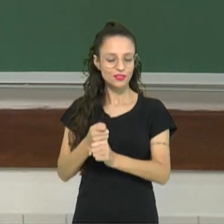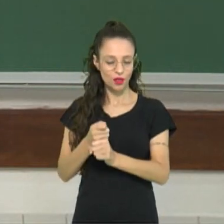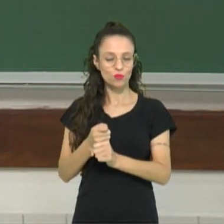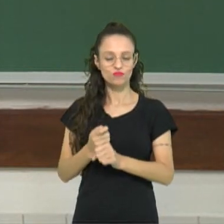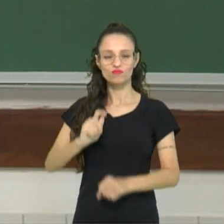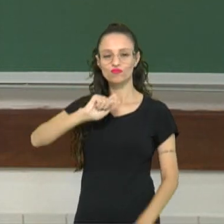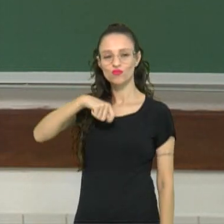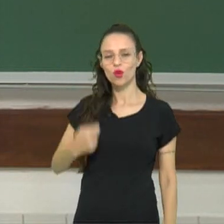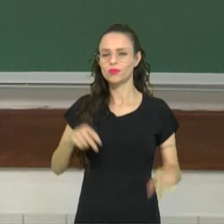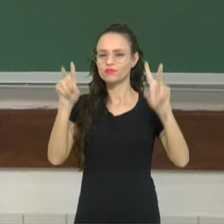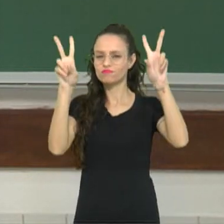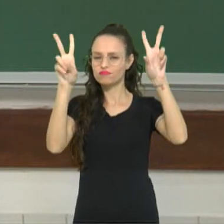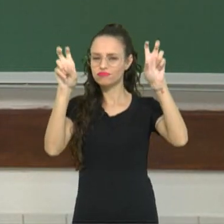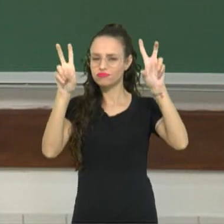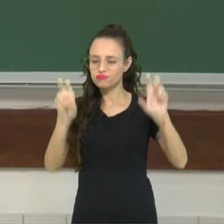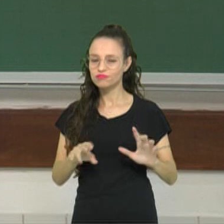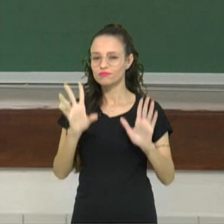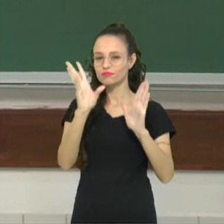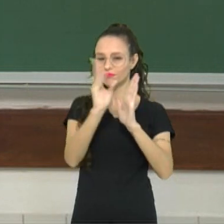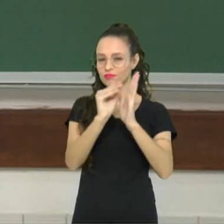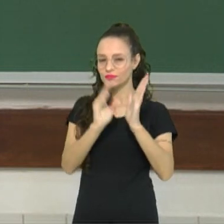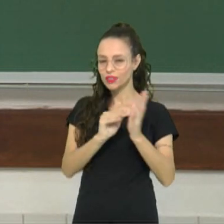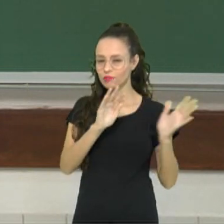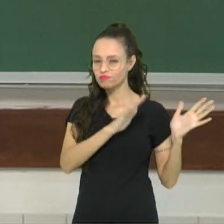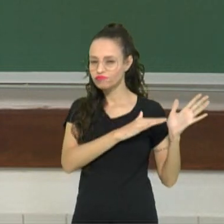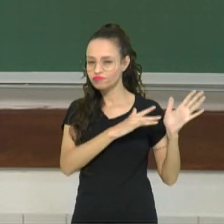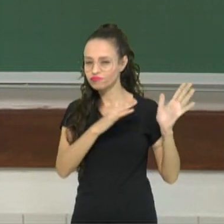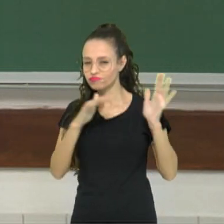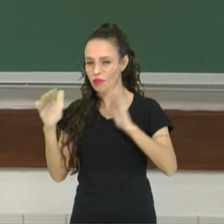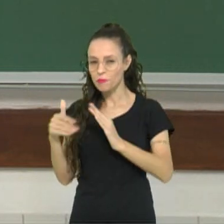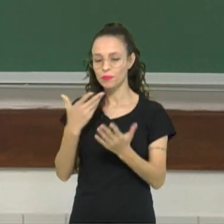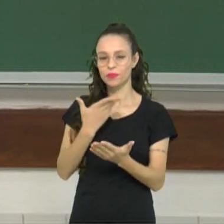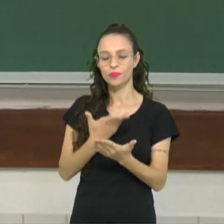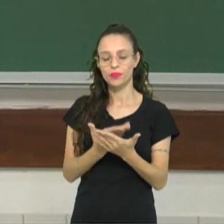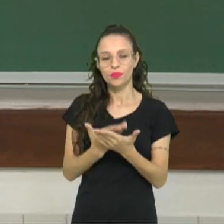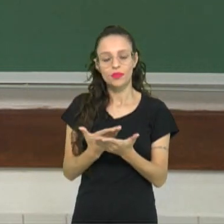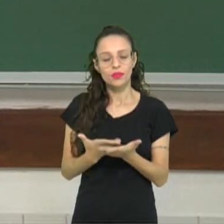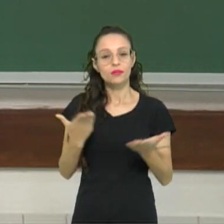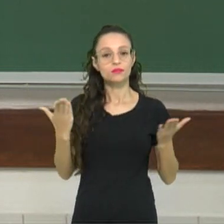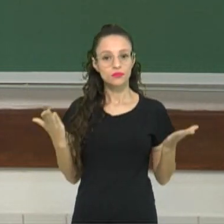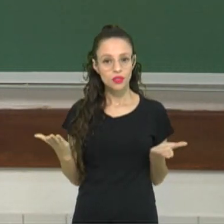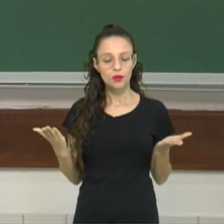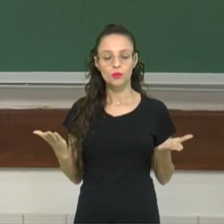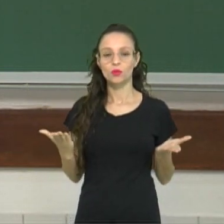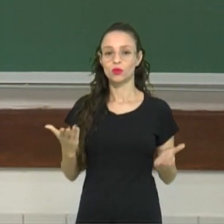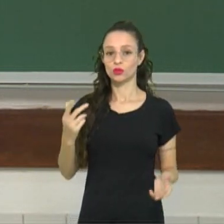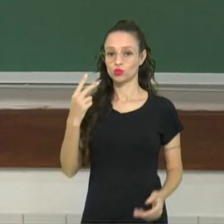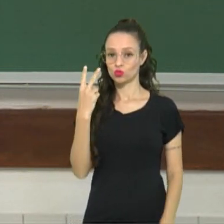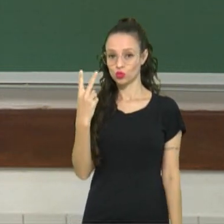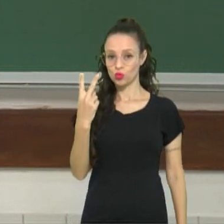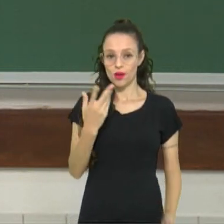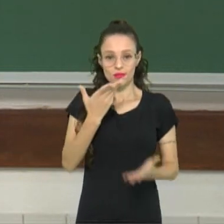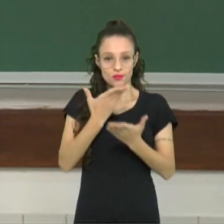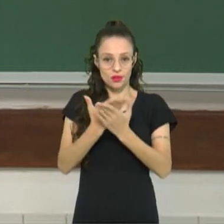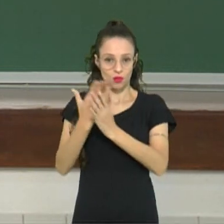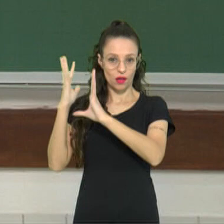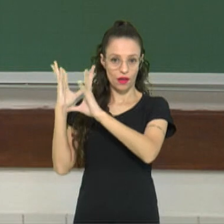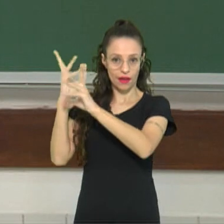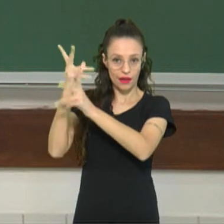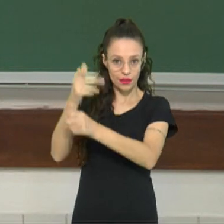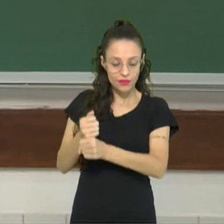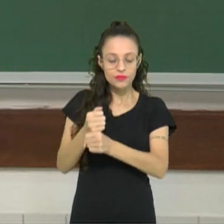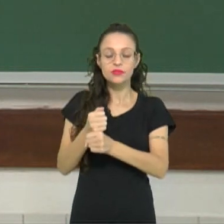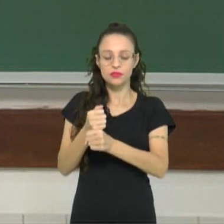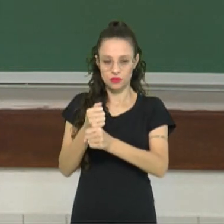gente já viu, né? Aí, de uns meses para cá. E assim, gente, vão ter duas aulas de revisão trimestral, tá?